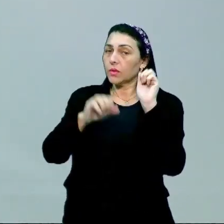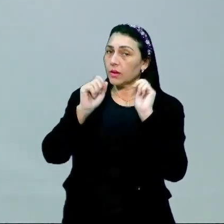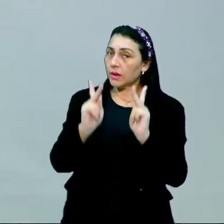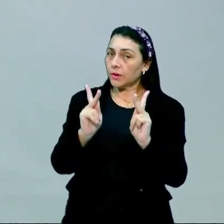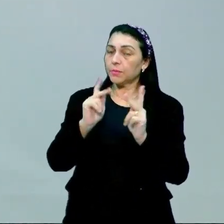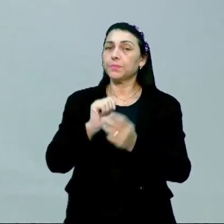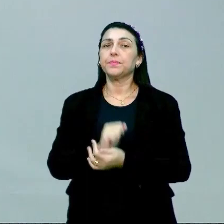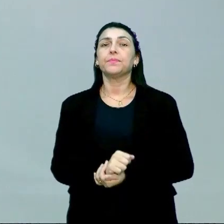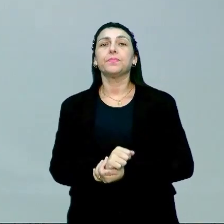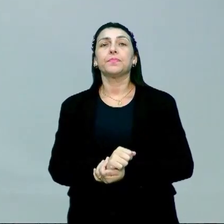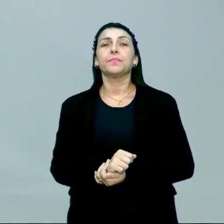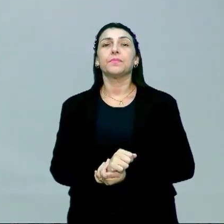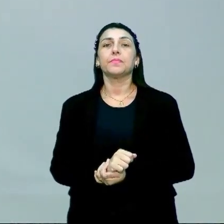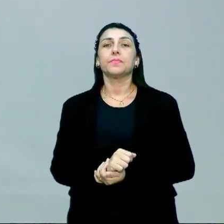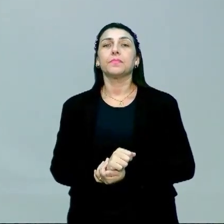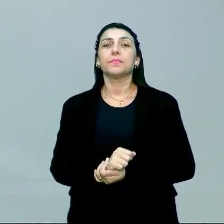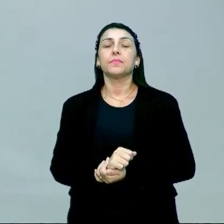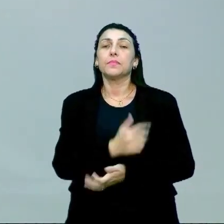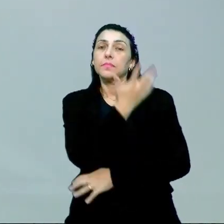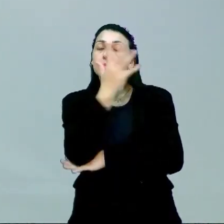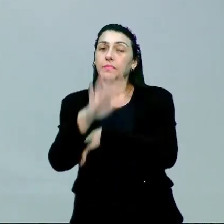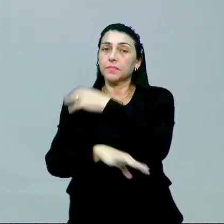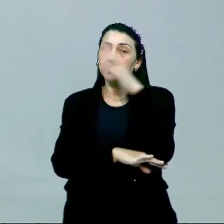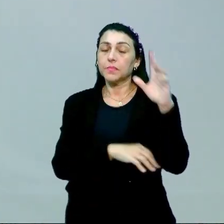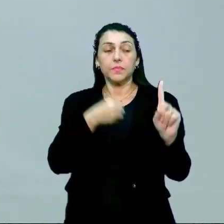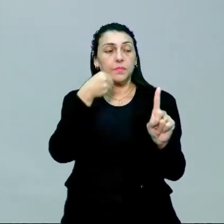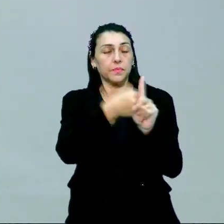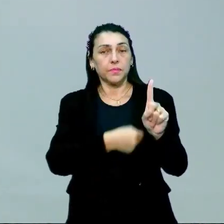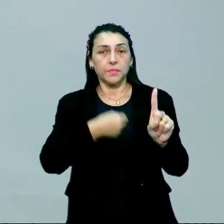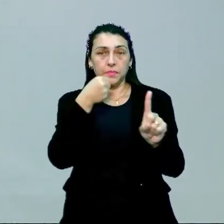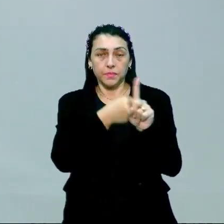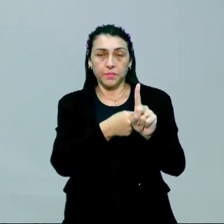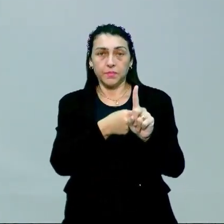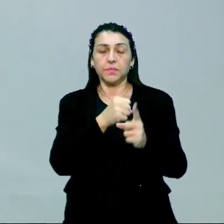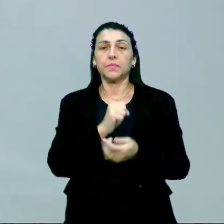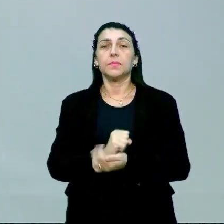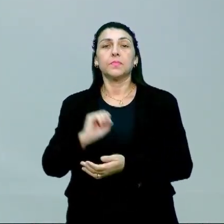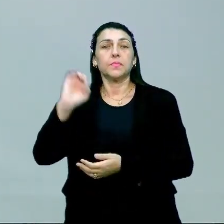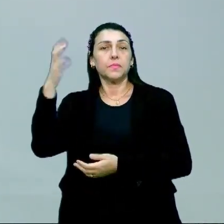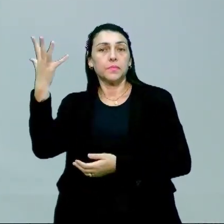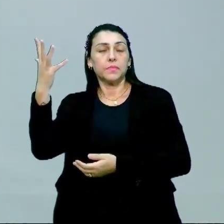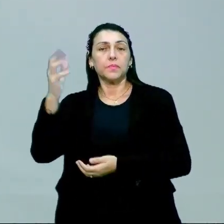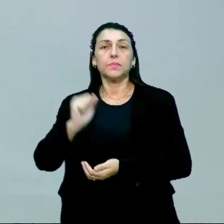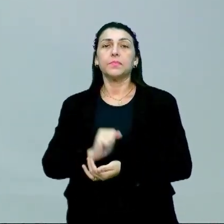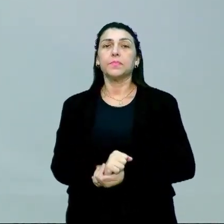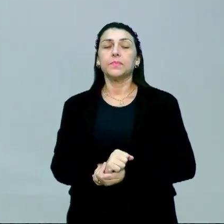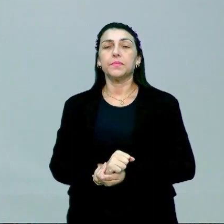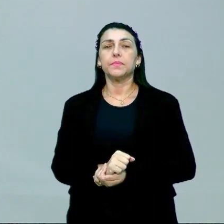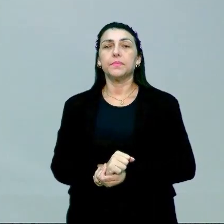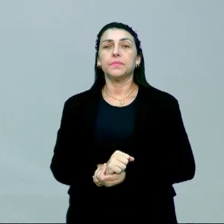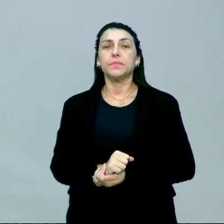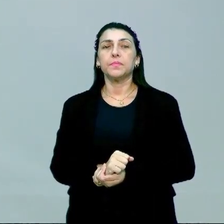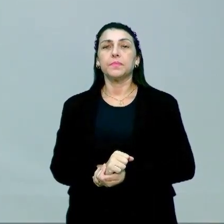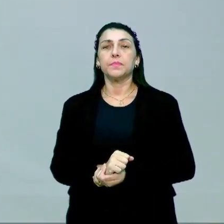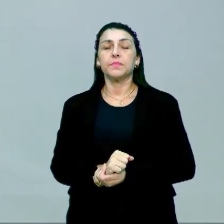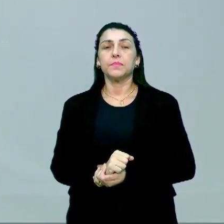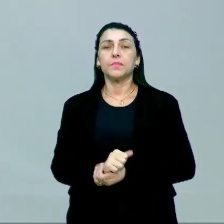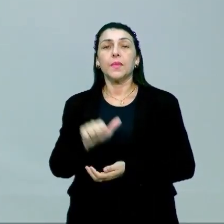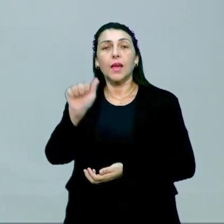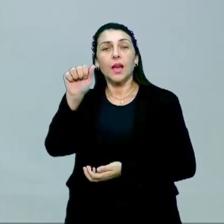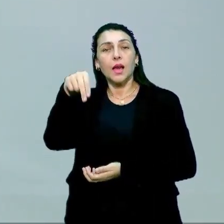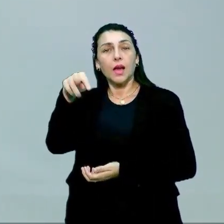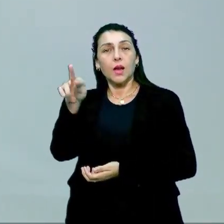ok? Apesar de que a maior parte dos impactos, eles ocorrem de forma